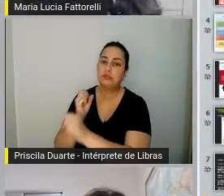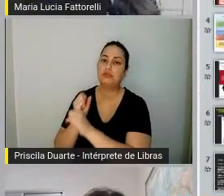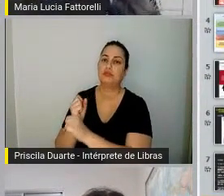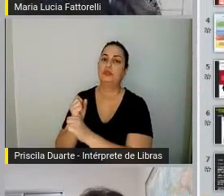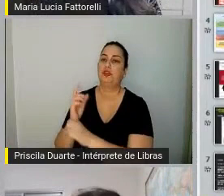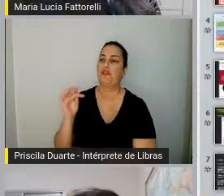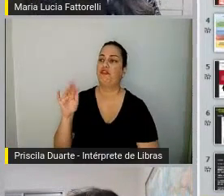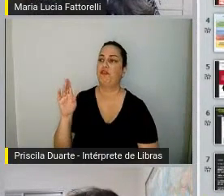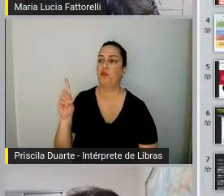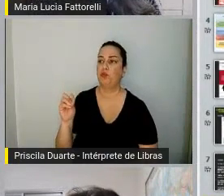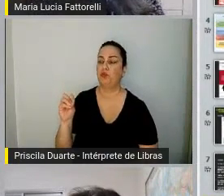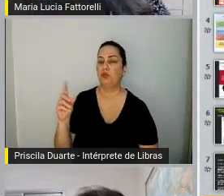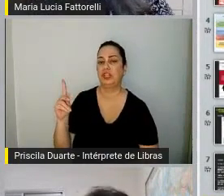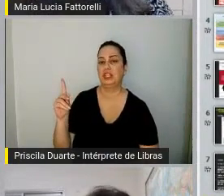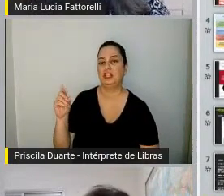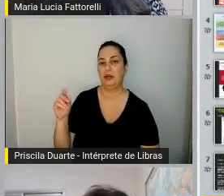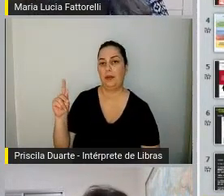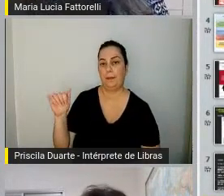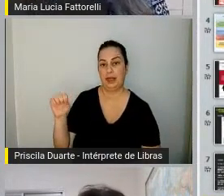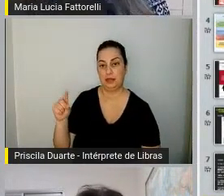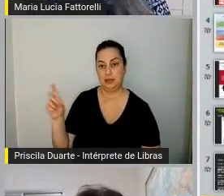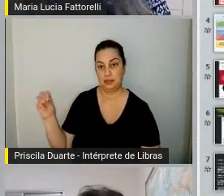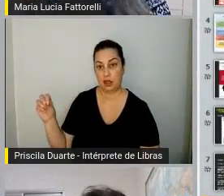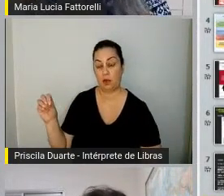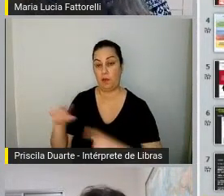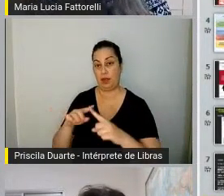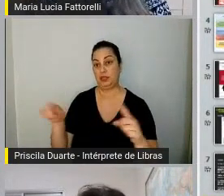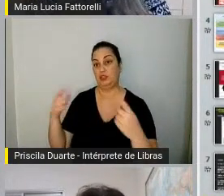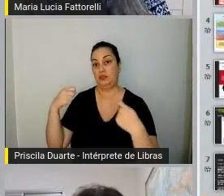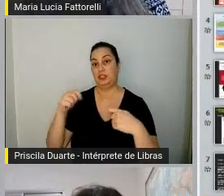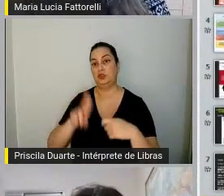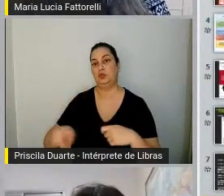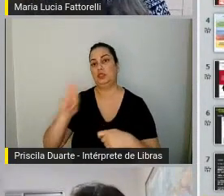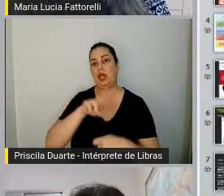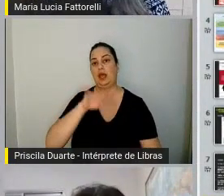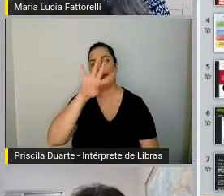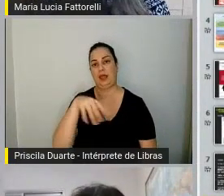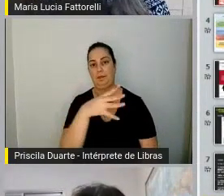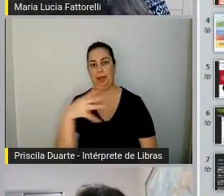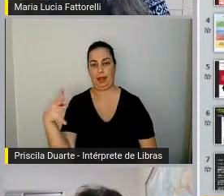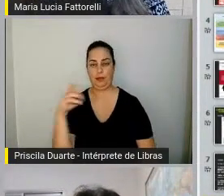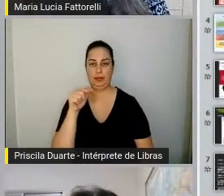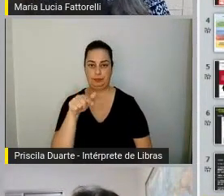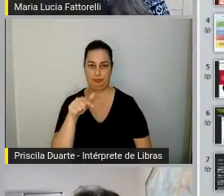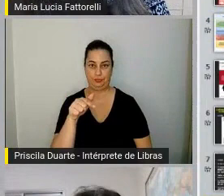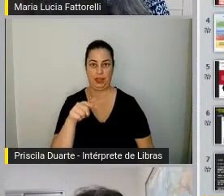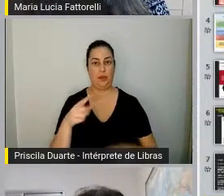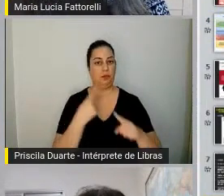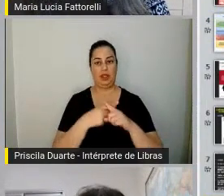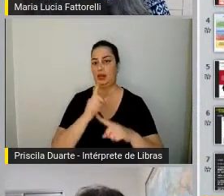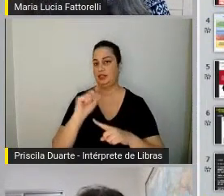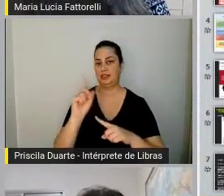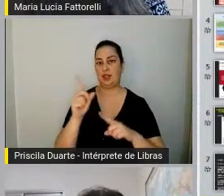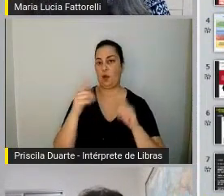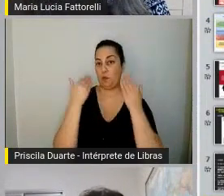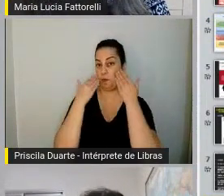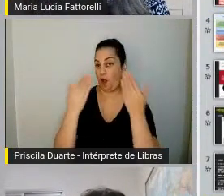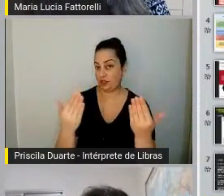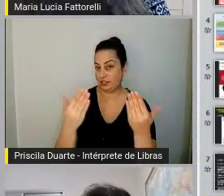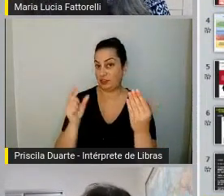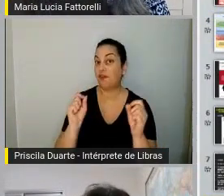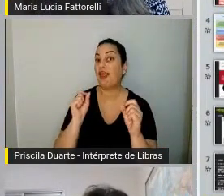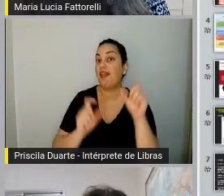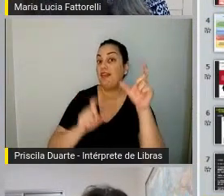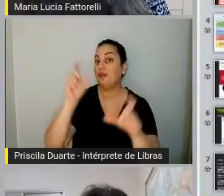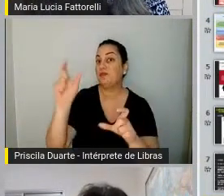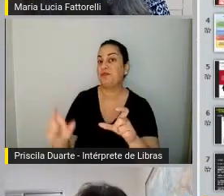tabela do próprio Tesouro Nacional, né, que divulga os setores. Eles não divulgam quem são, né, já começa desse